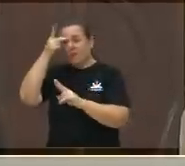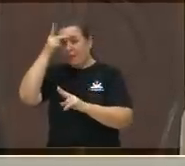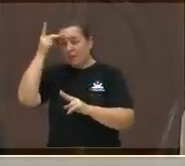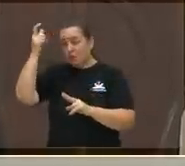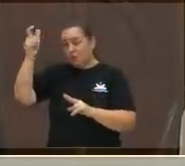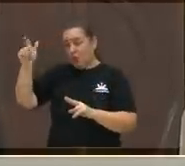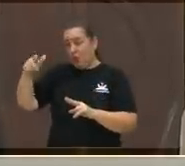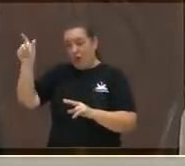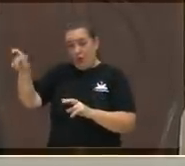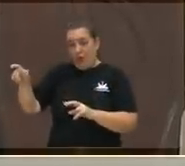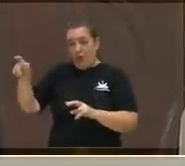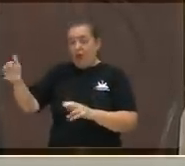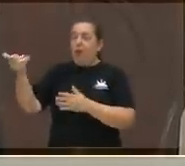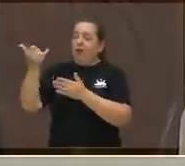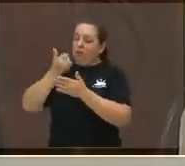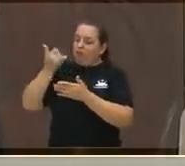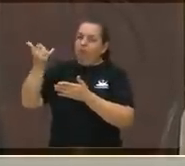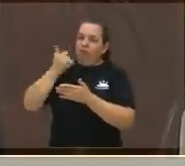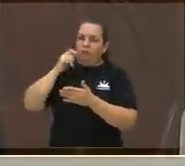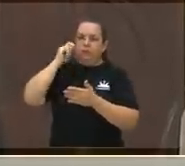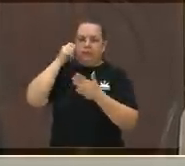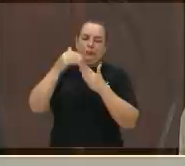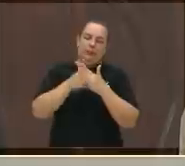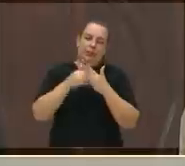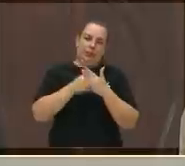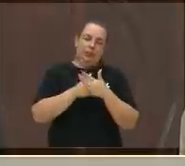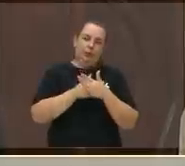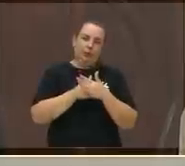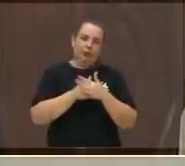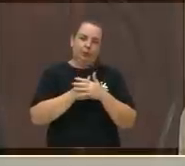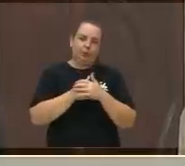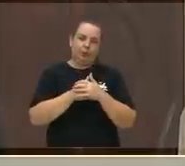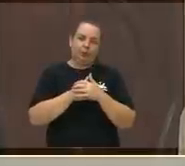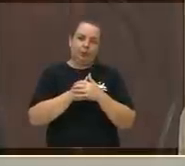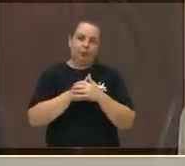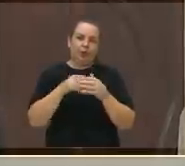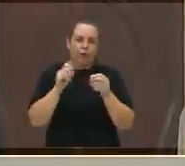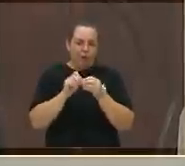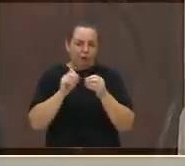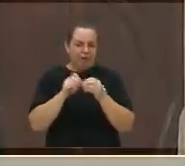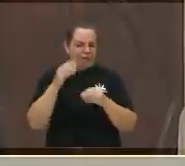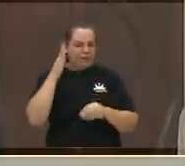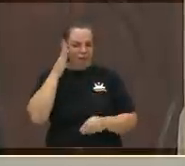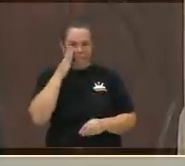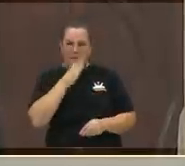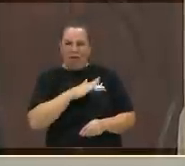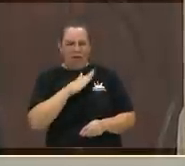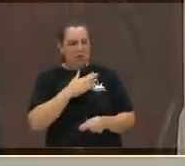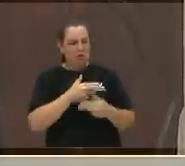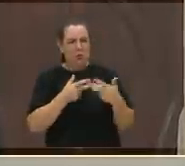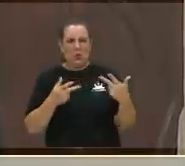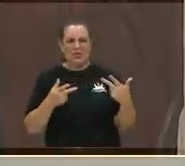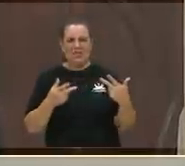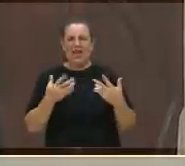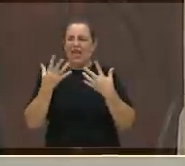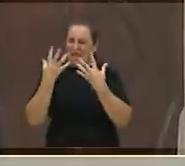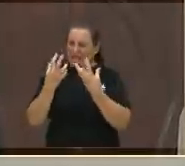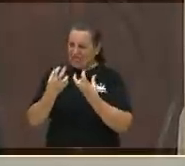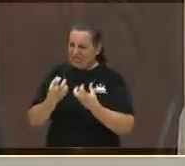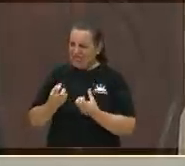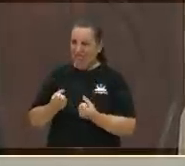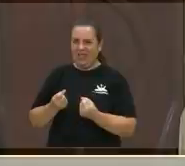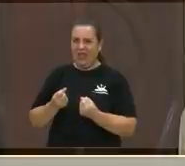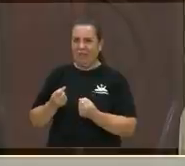a agir por mais intenções de ouvido a conversa vida